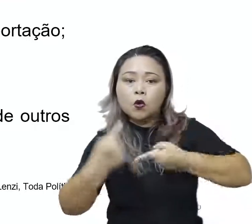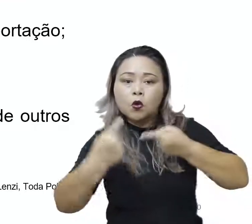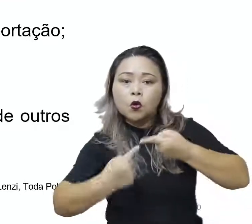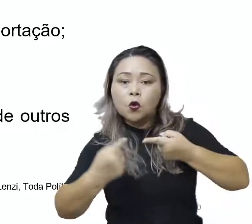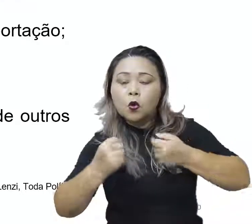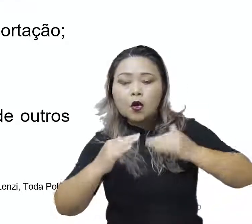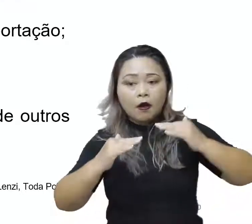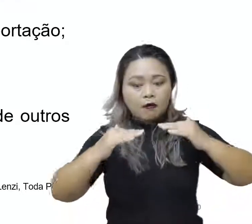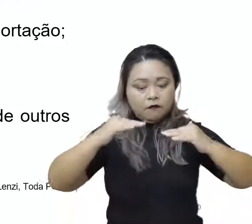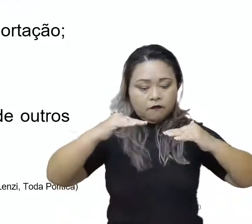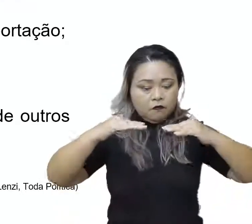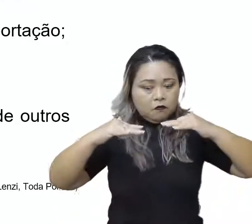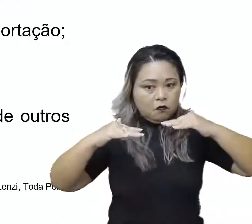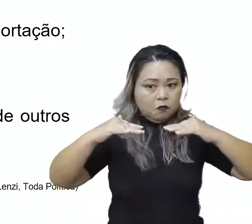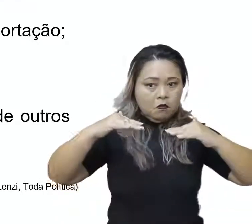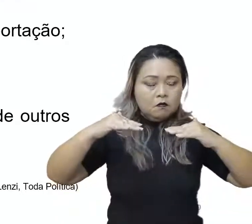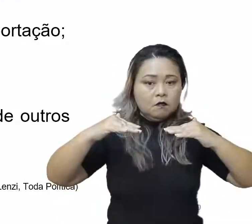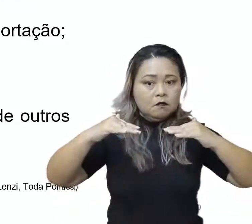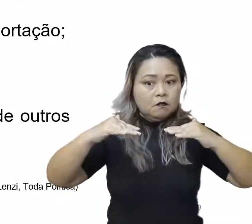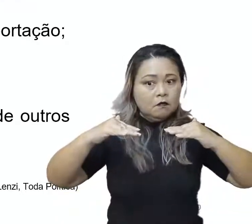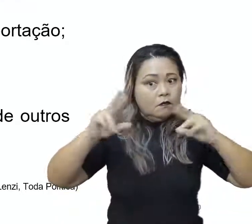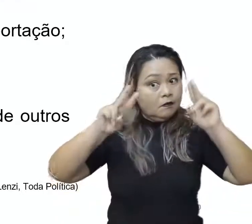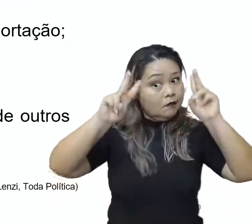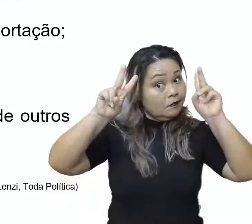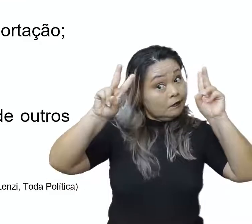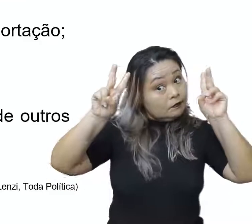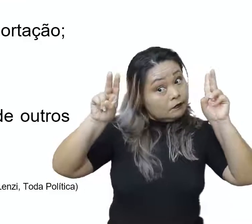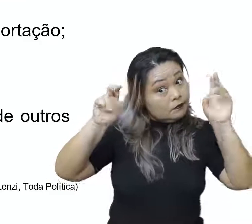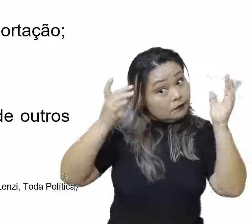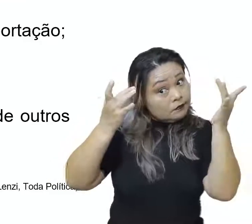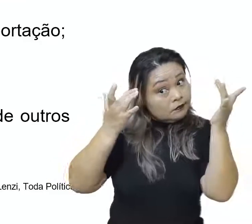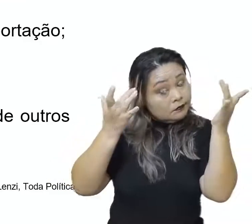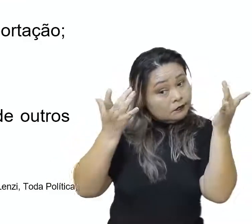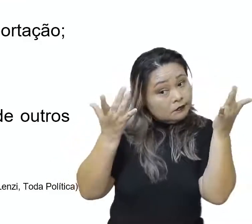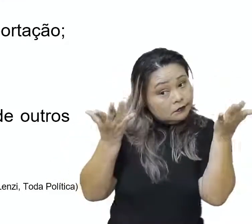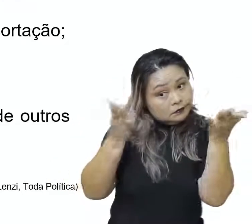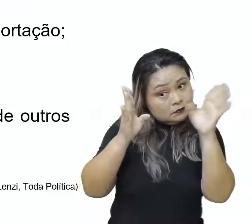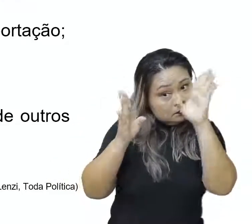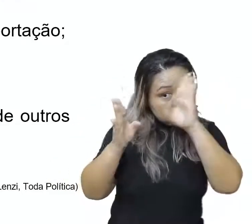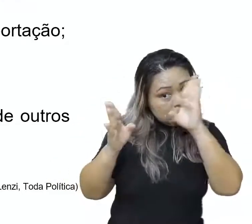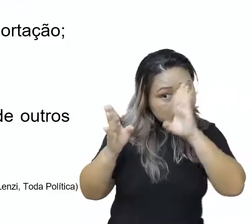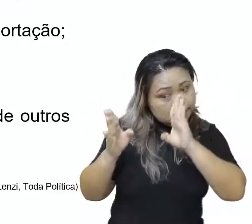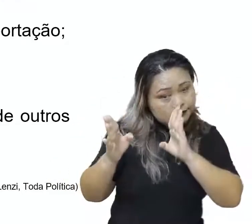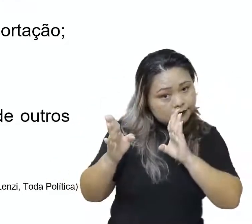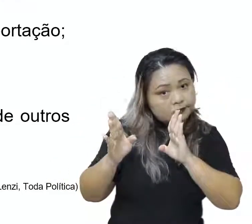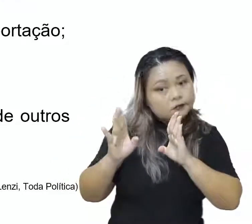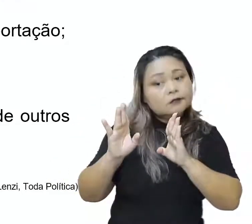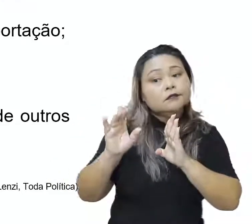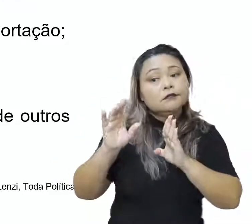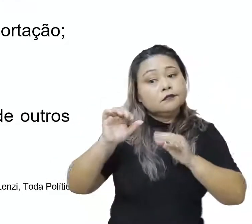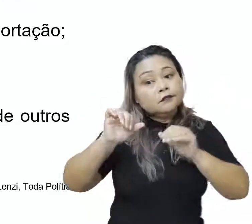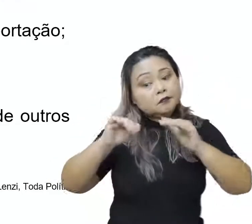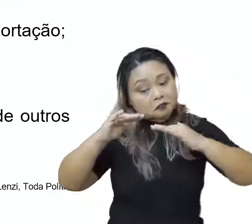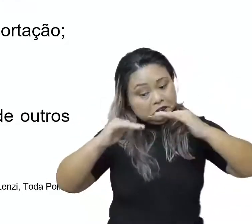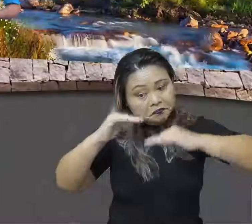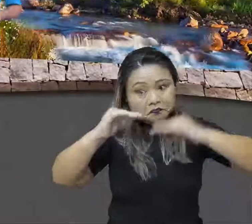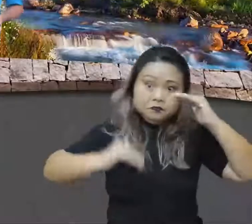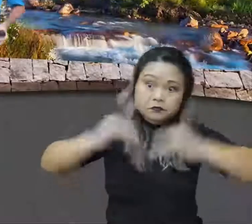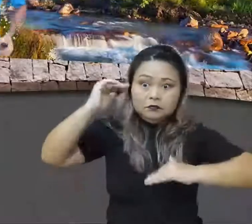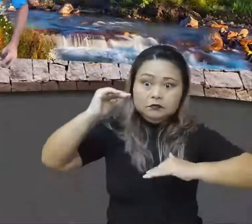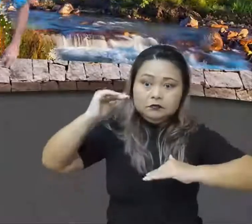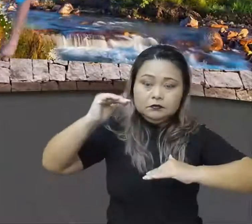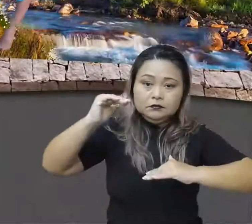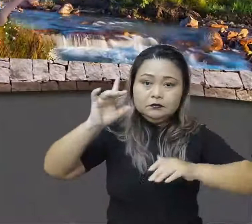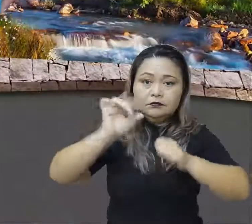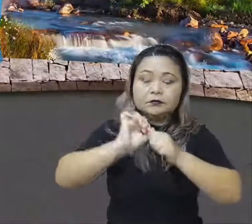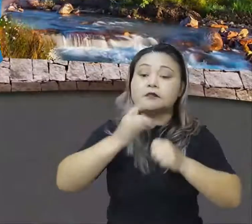consideradas estáveis. Abre aspas, que a do Brasil é instável. Eu comparei